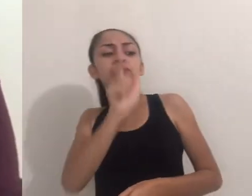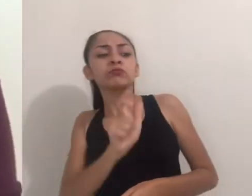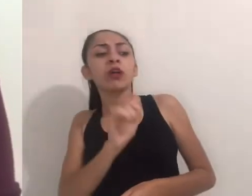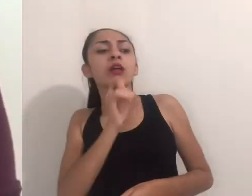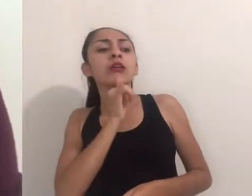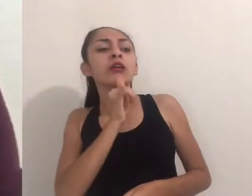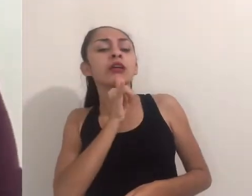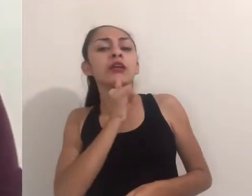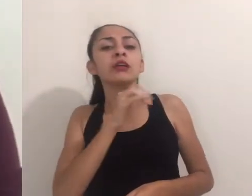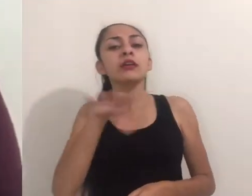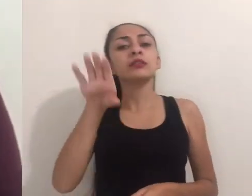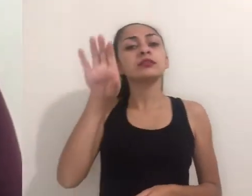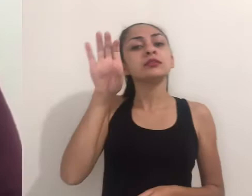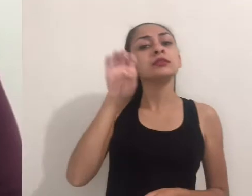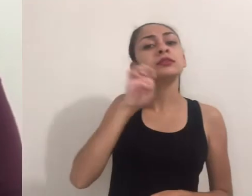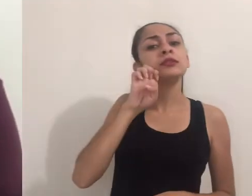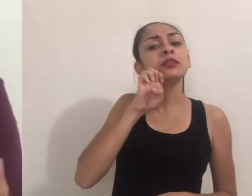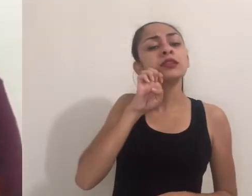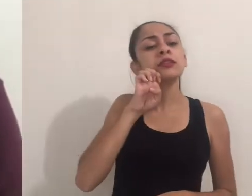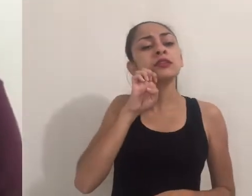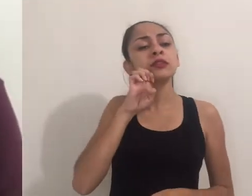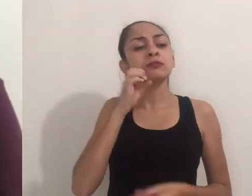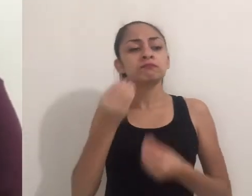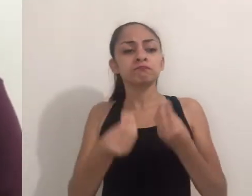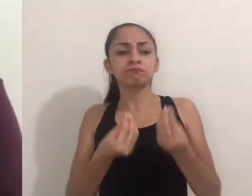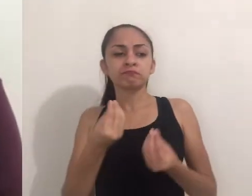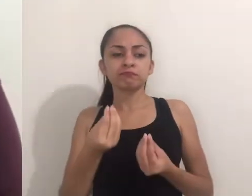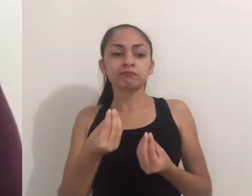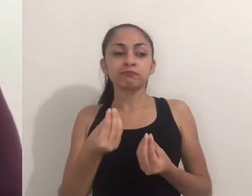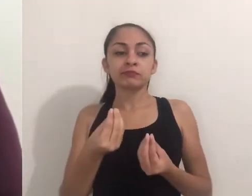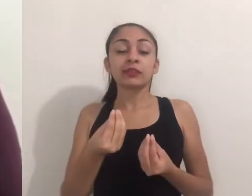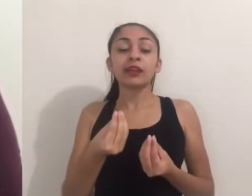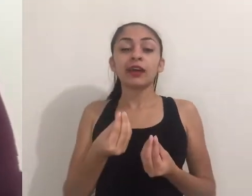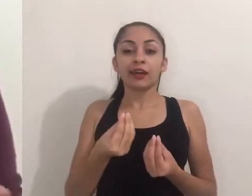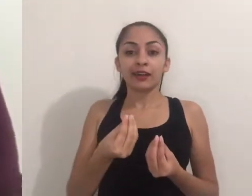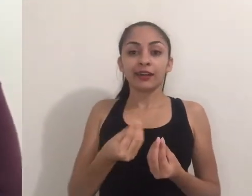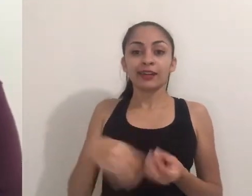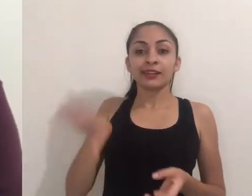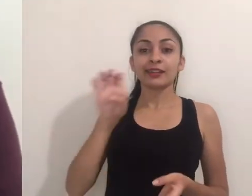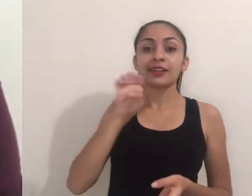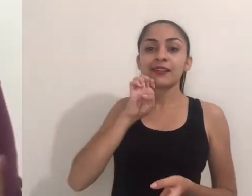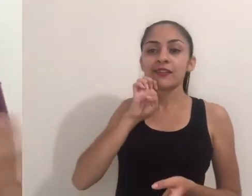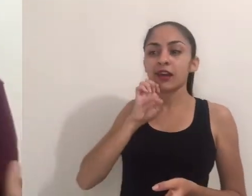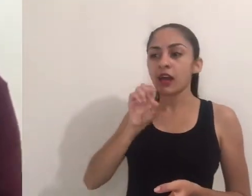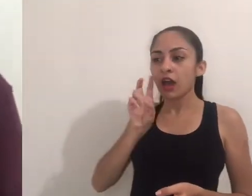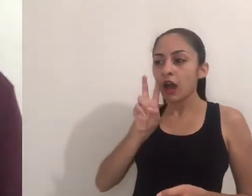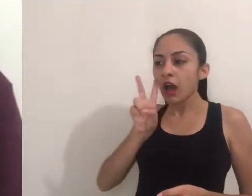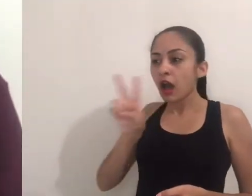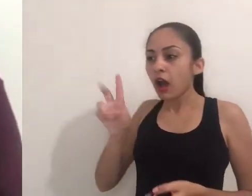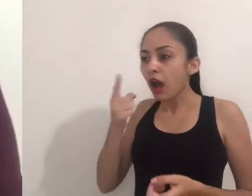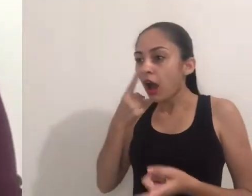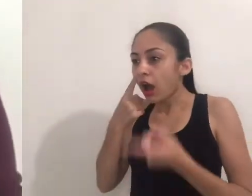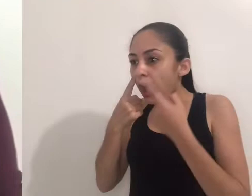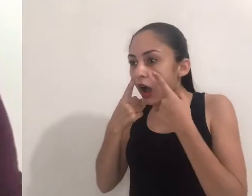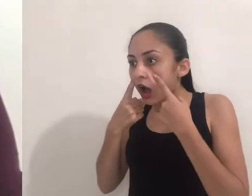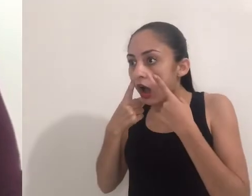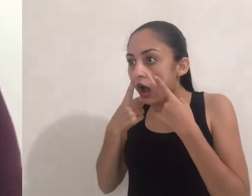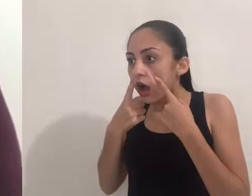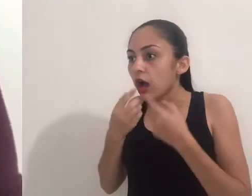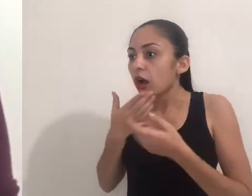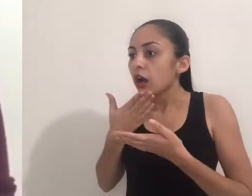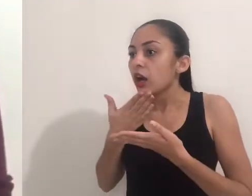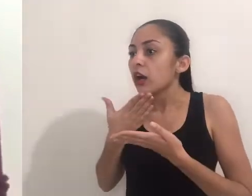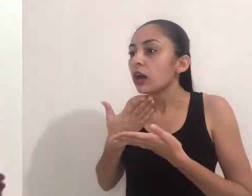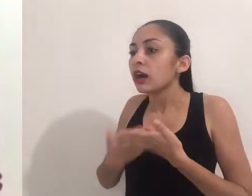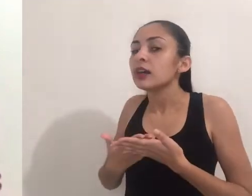e ela desejou, e por isso a necessidade que nós temos de ter cuidado com aquilo que a gente vê, com aquilo que a gente ouve, com